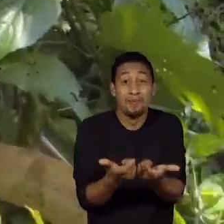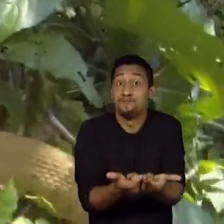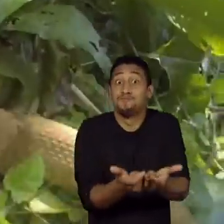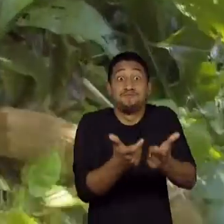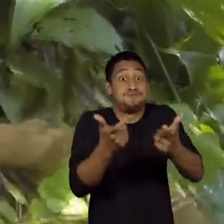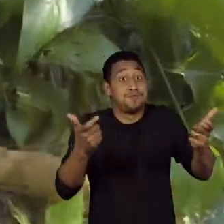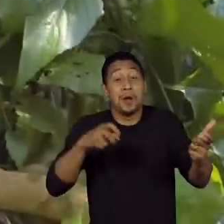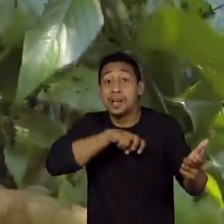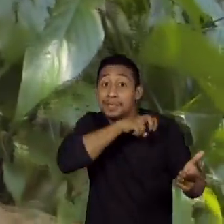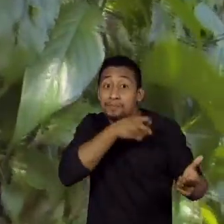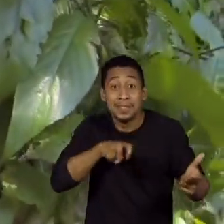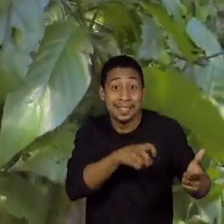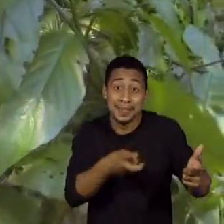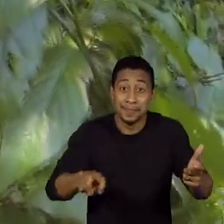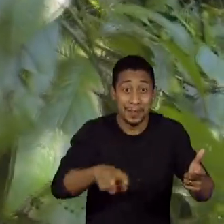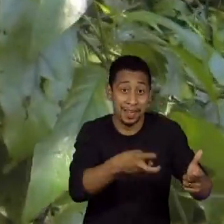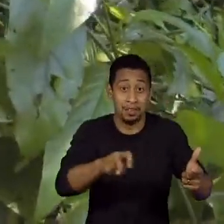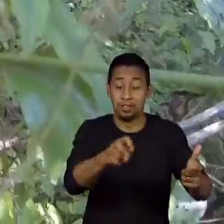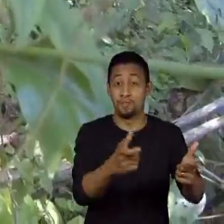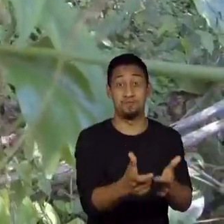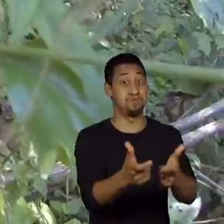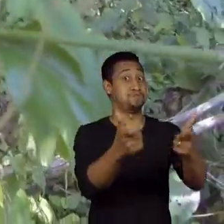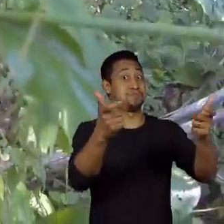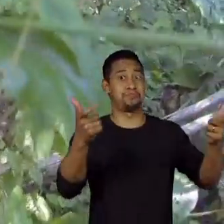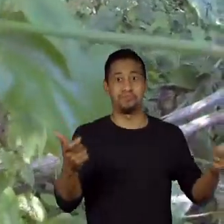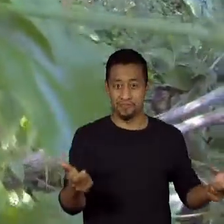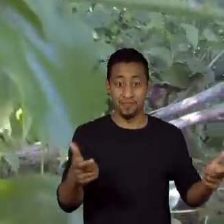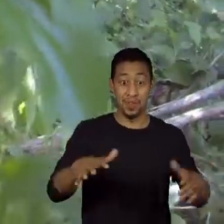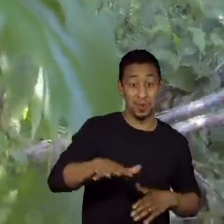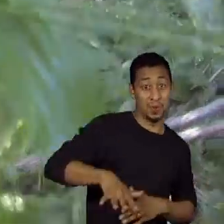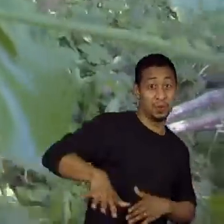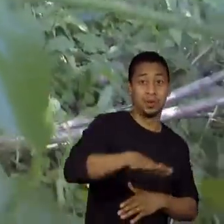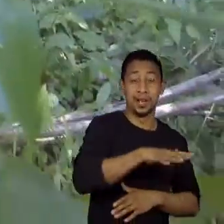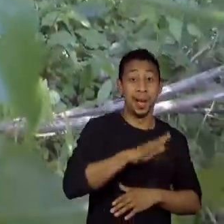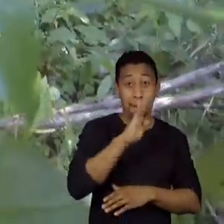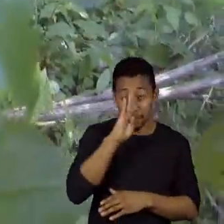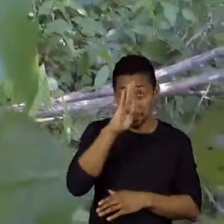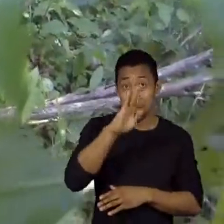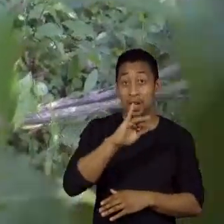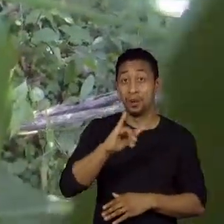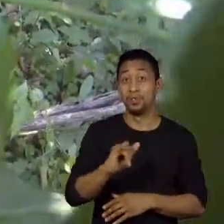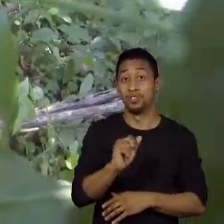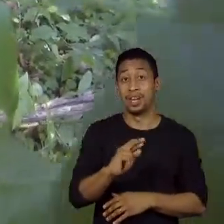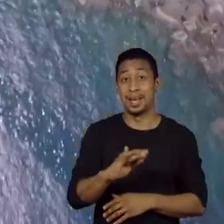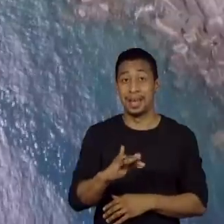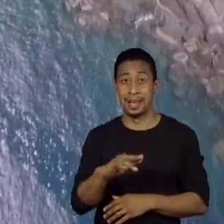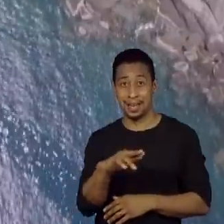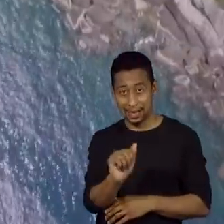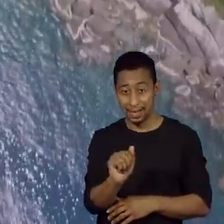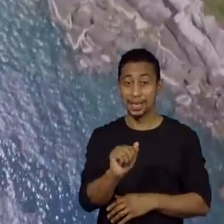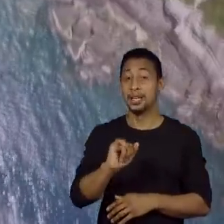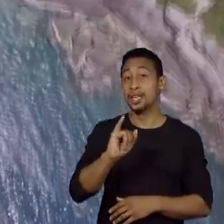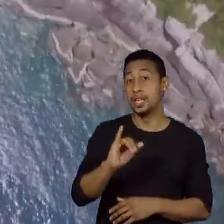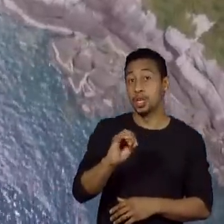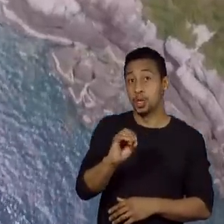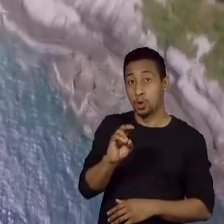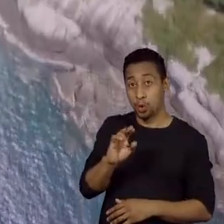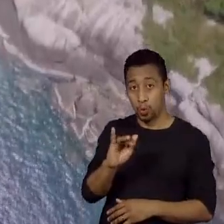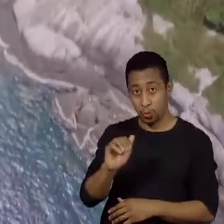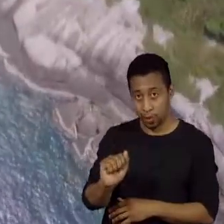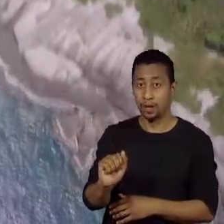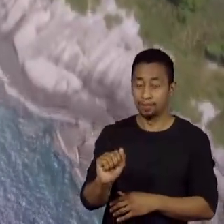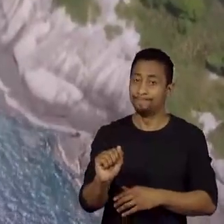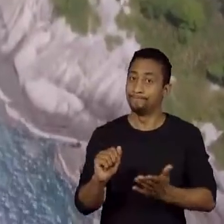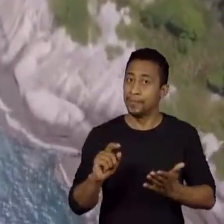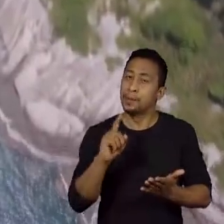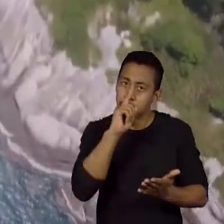só ocorre nesta unidade de conservação é a jararaca ilhoa, criticamente ameaçada.